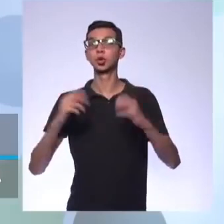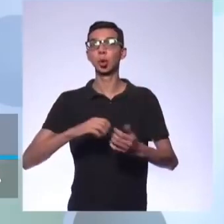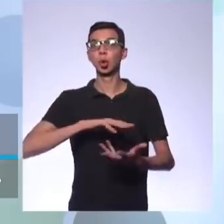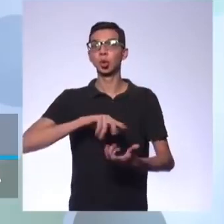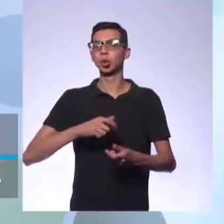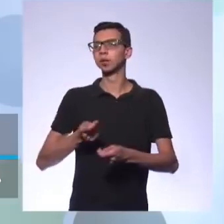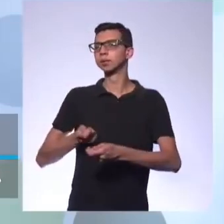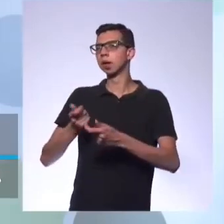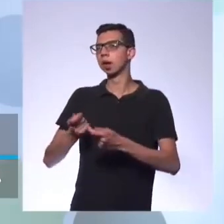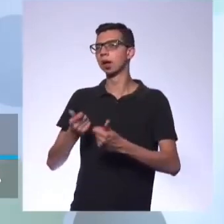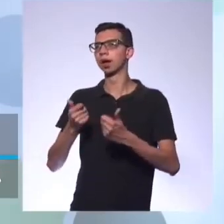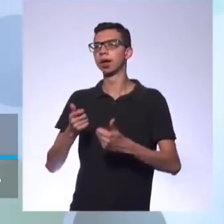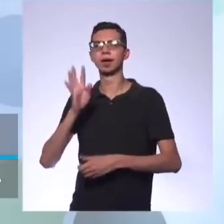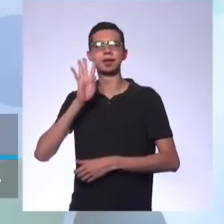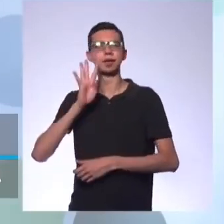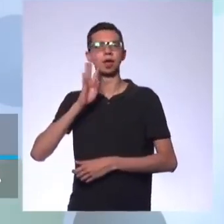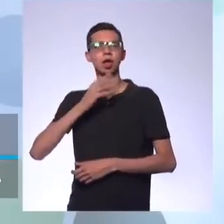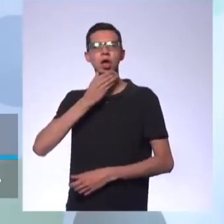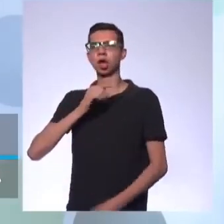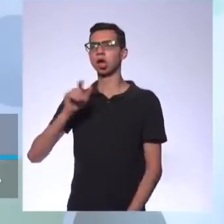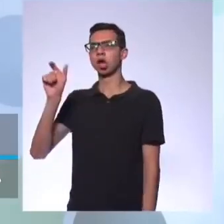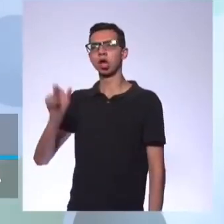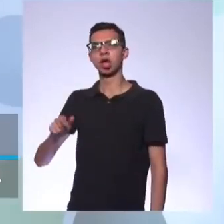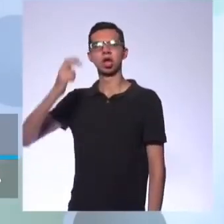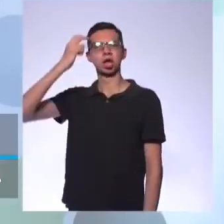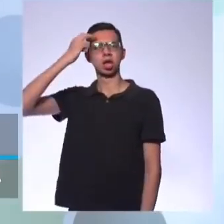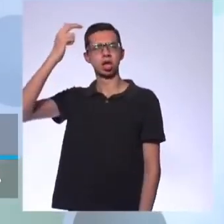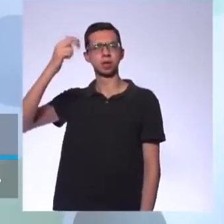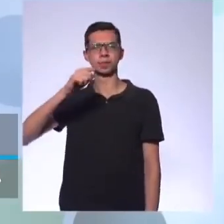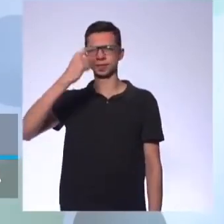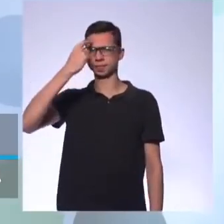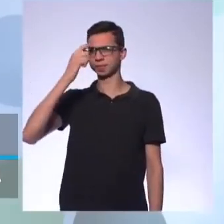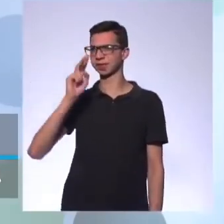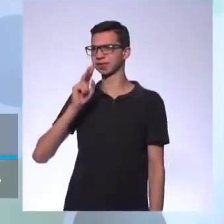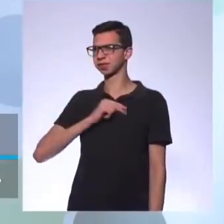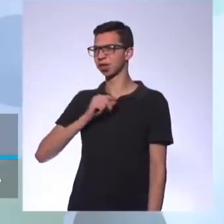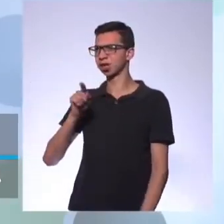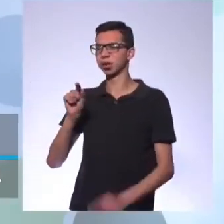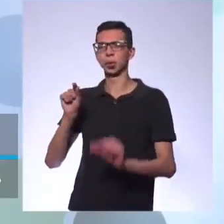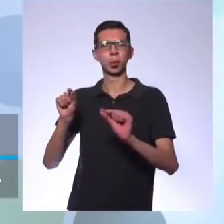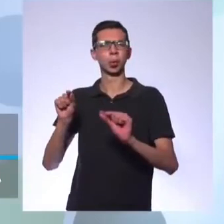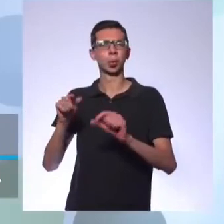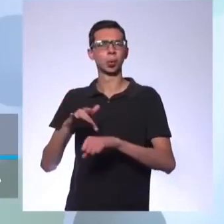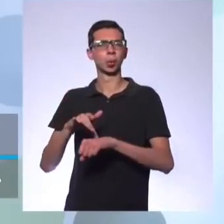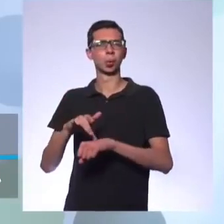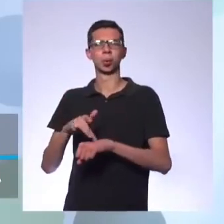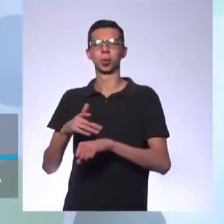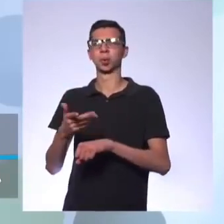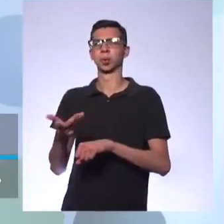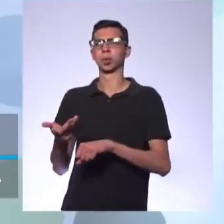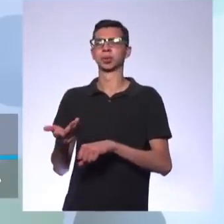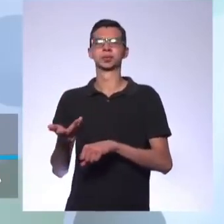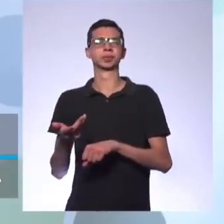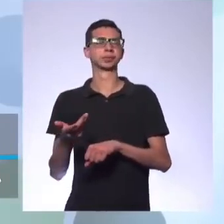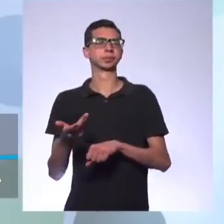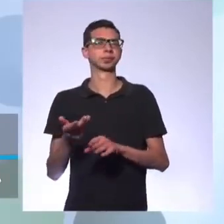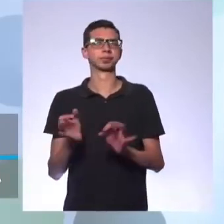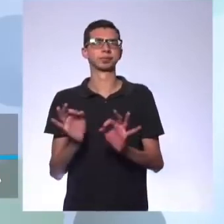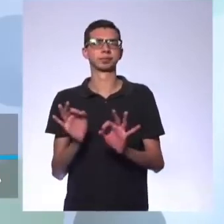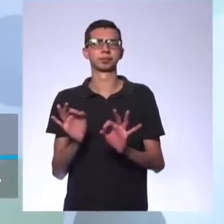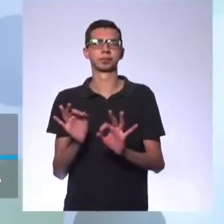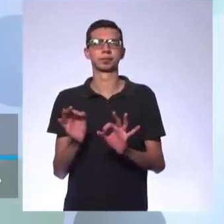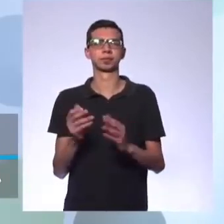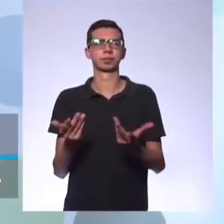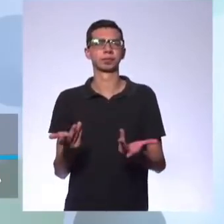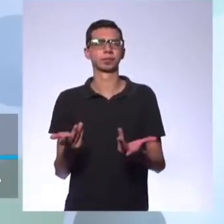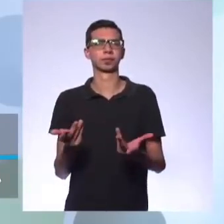e vê o cara como um gênio. E você fala, que genialidade tem naquilo? Porque você não adquiriu essa leitura,